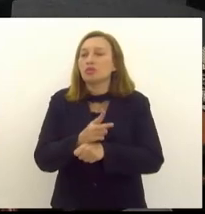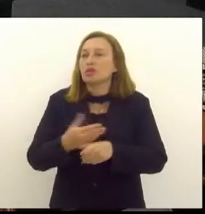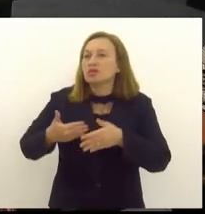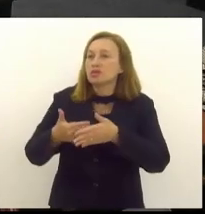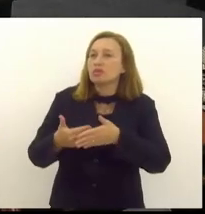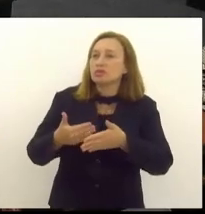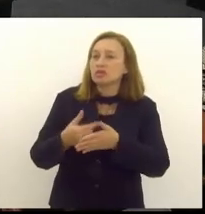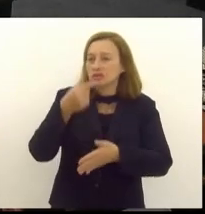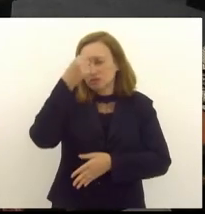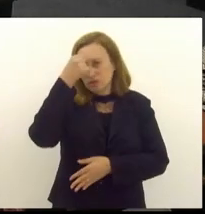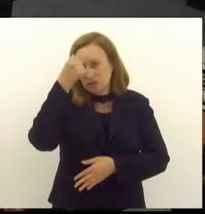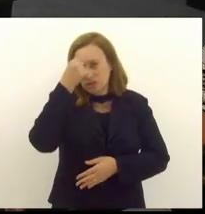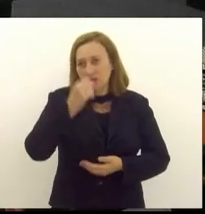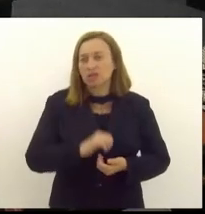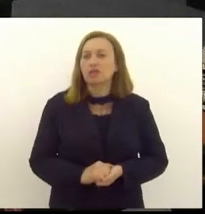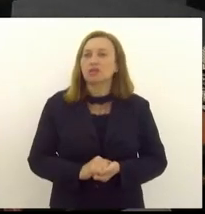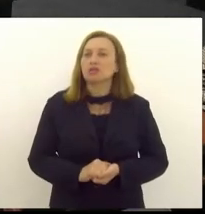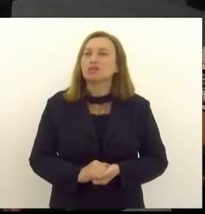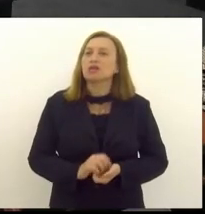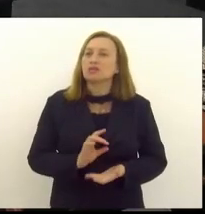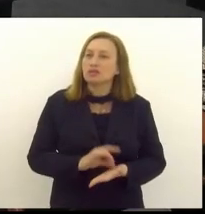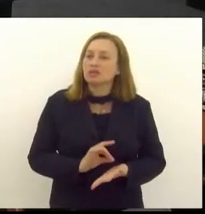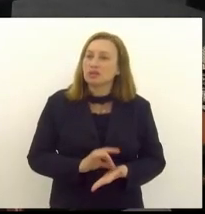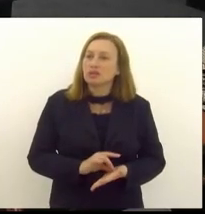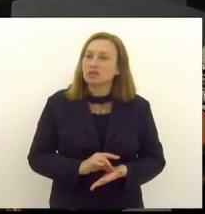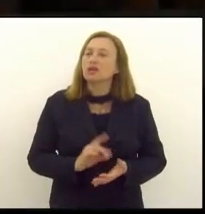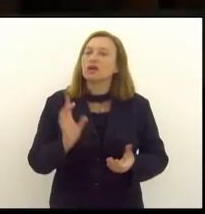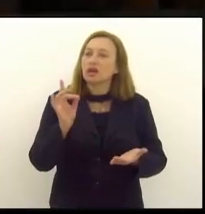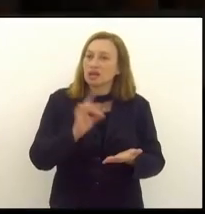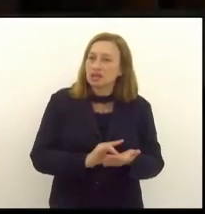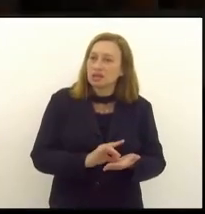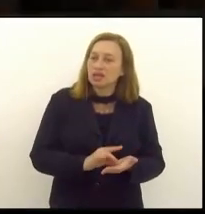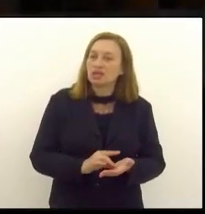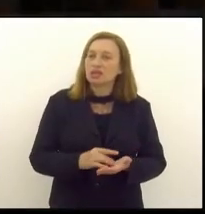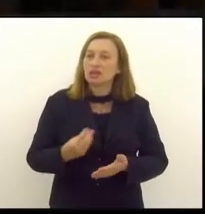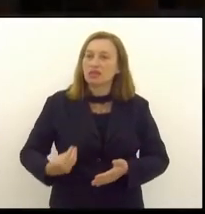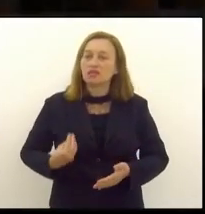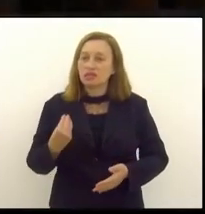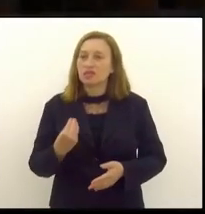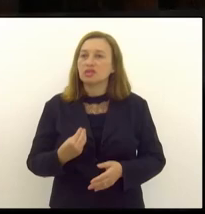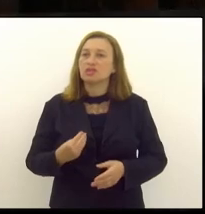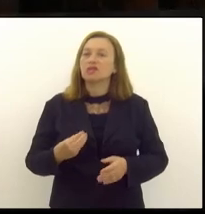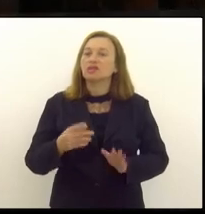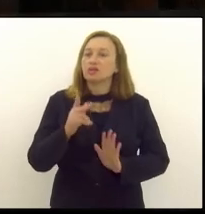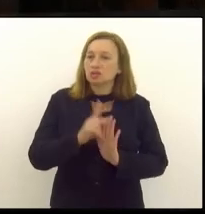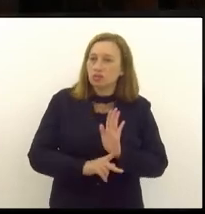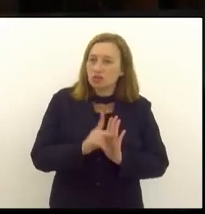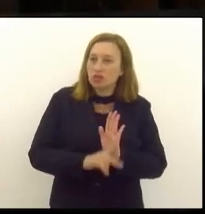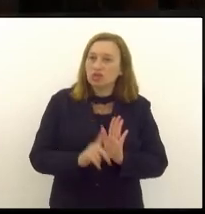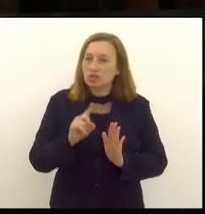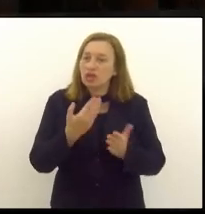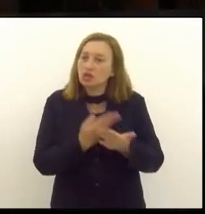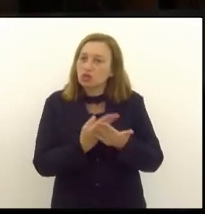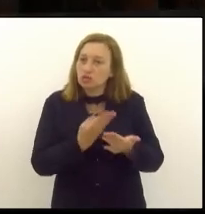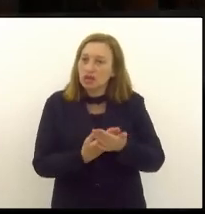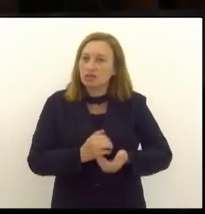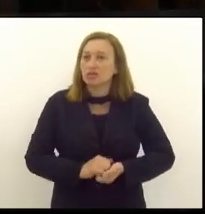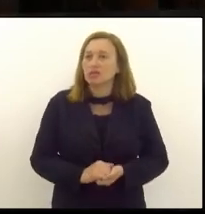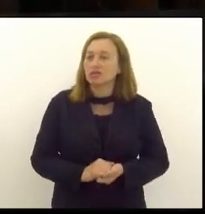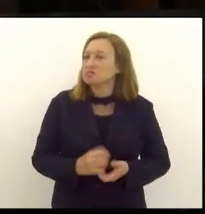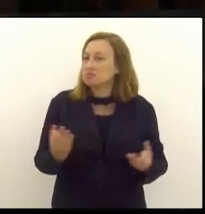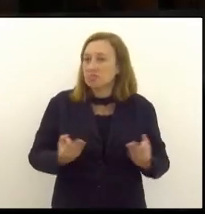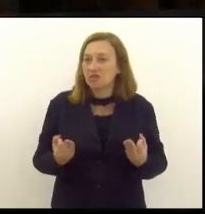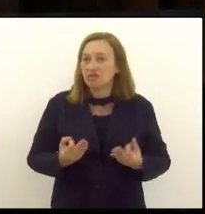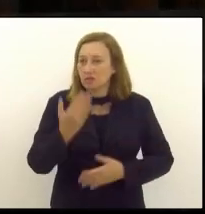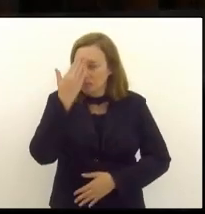com a academia, a trazer realmente para a realidade da vida cotidiana os projetos e tudo que é estudado.